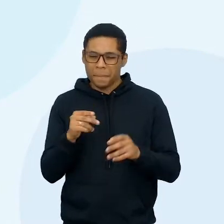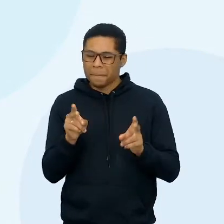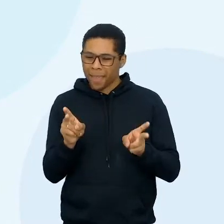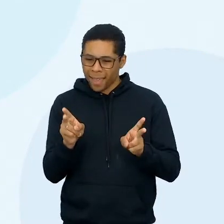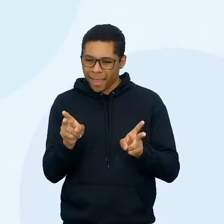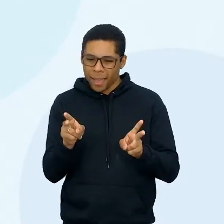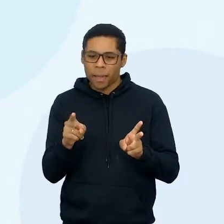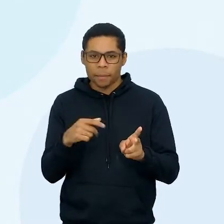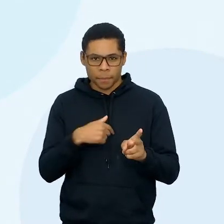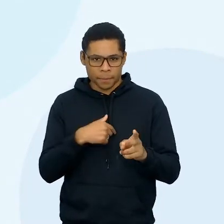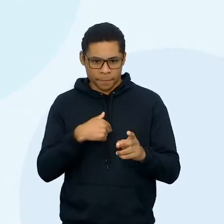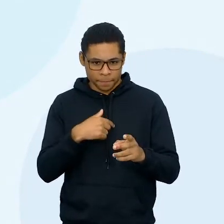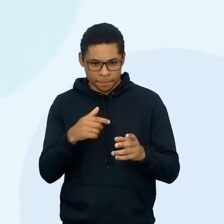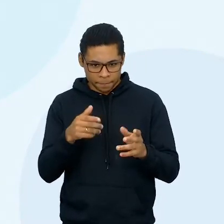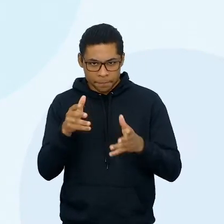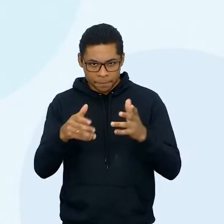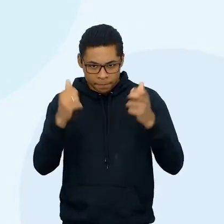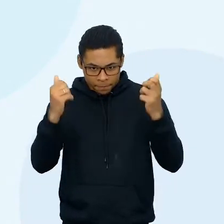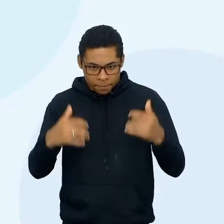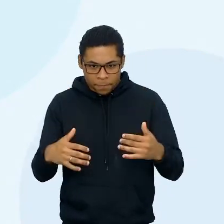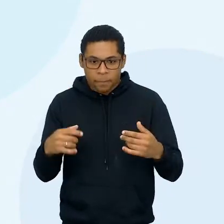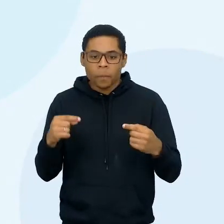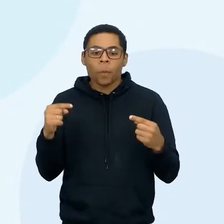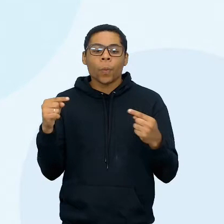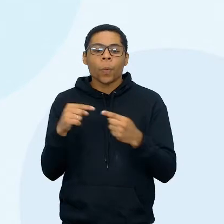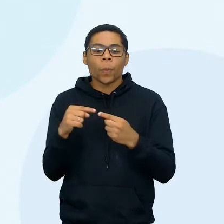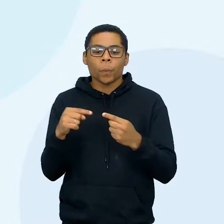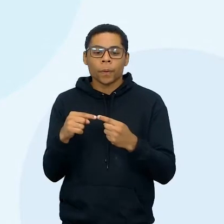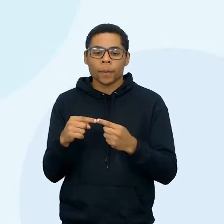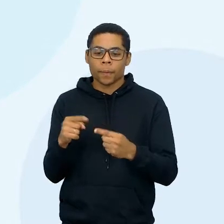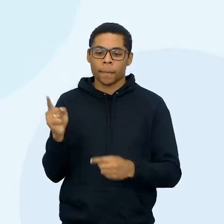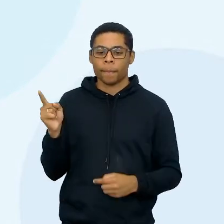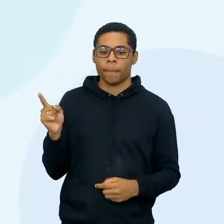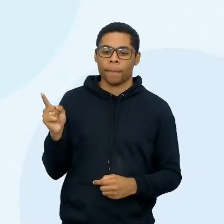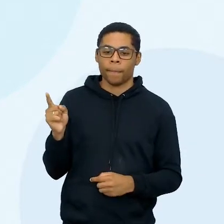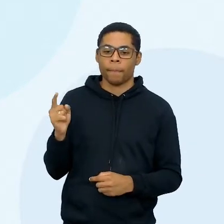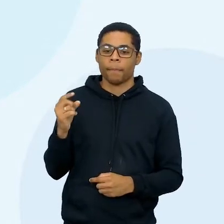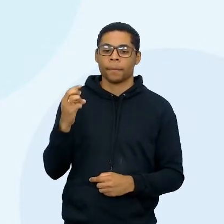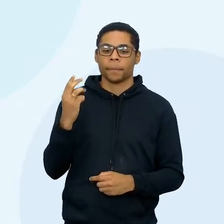mesma consideração, está correspondendo aí a